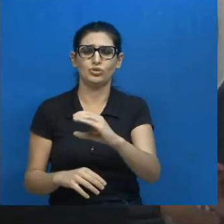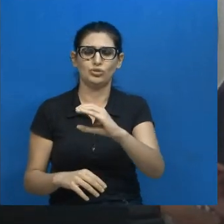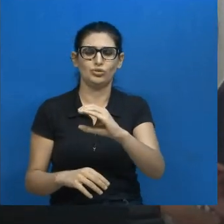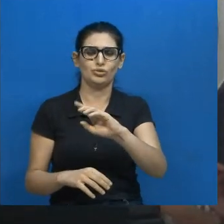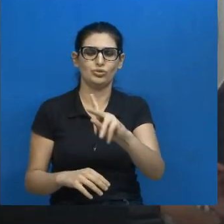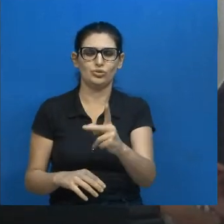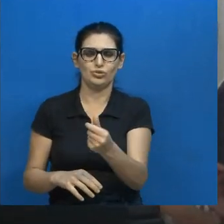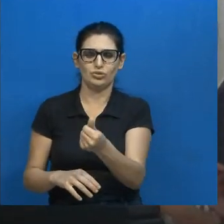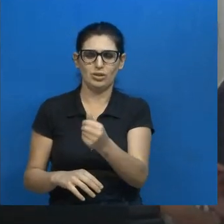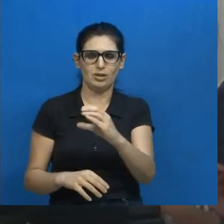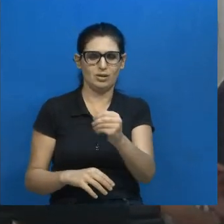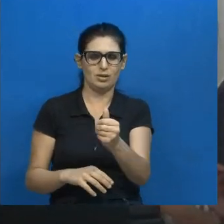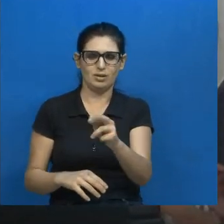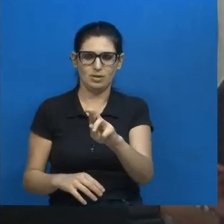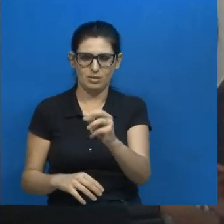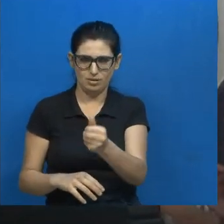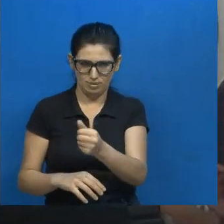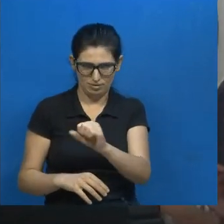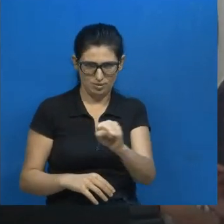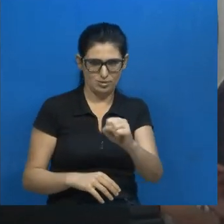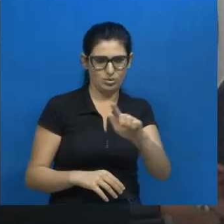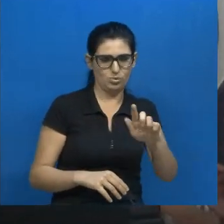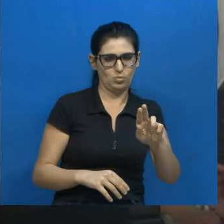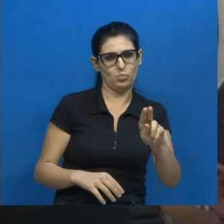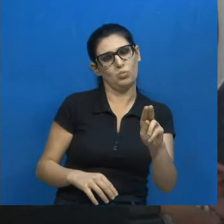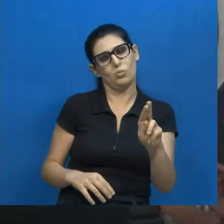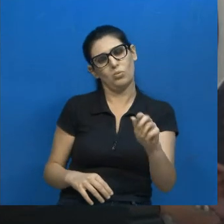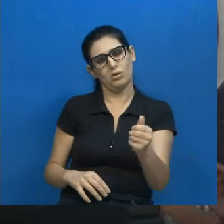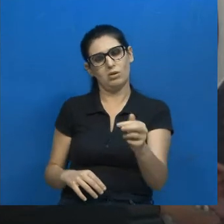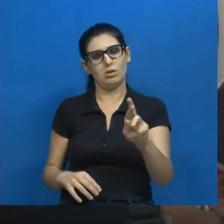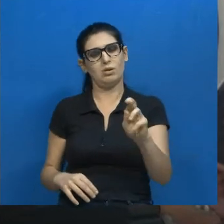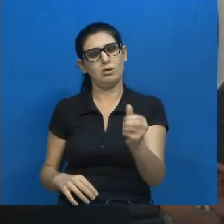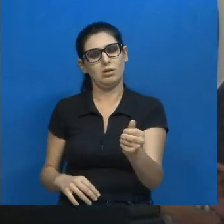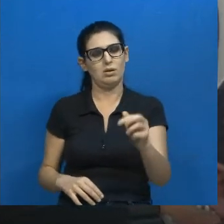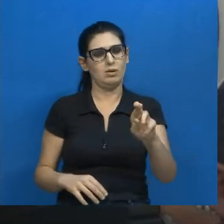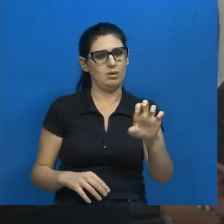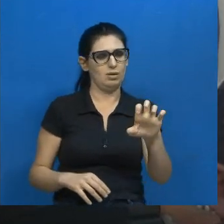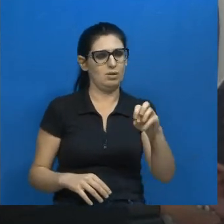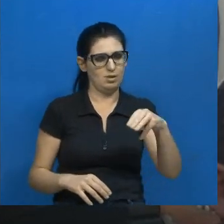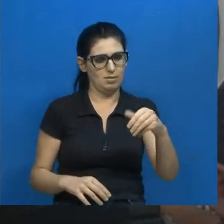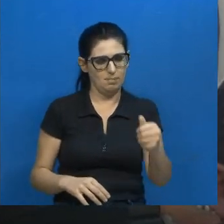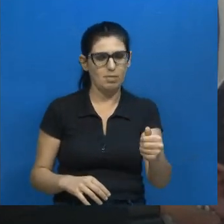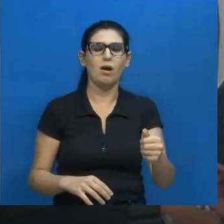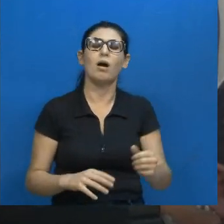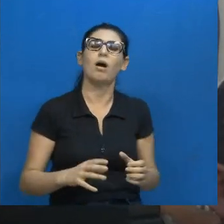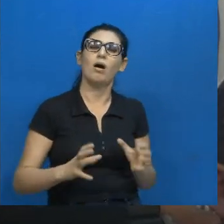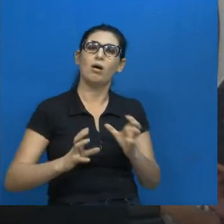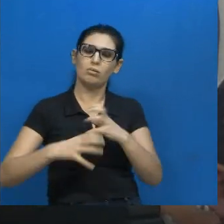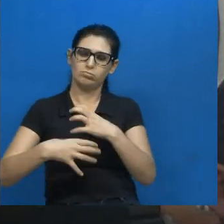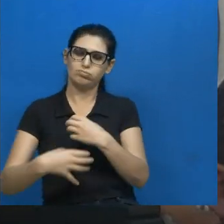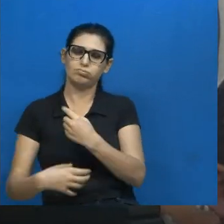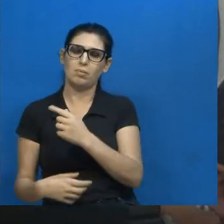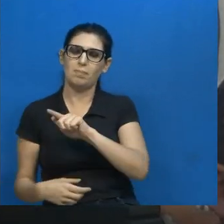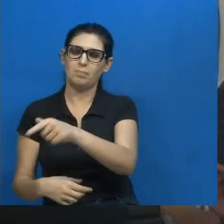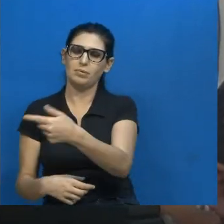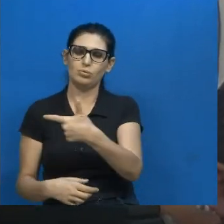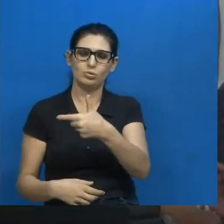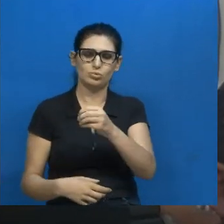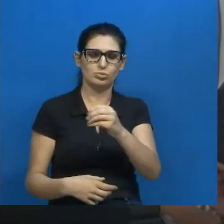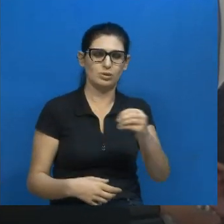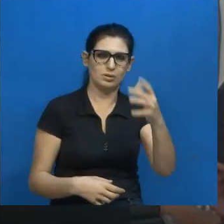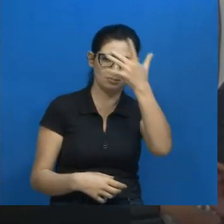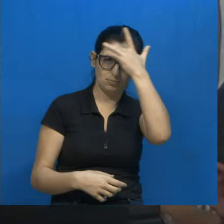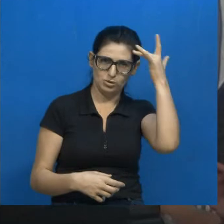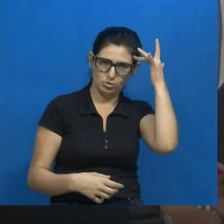da Vila Garcia atende 1.200 pessoas, certo? E você falou para mim que ia ser feito um estudo,